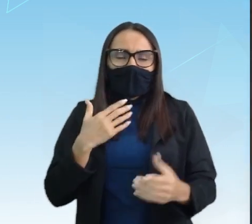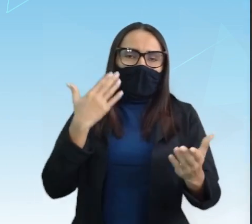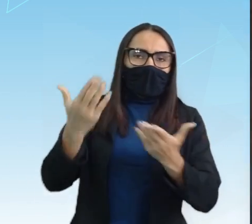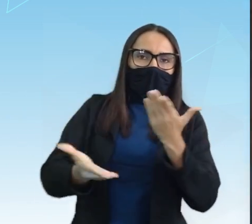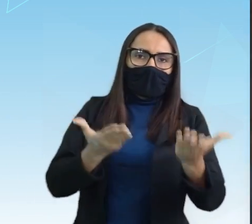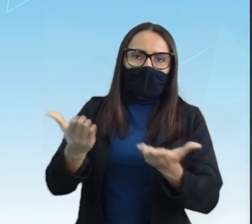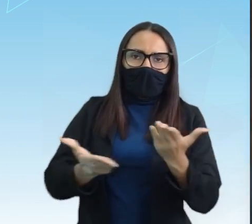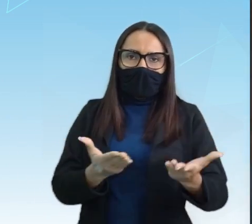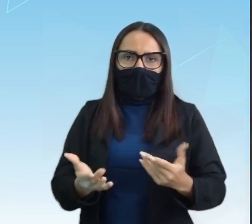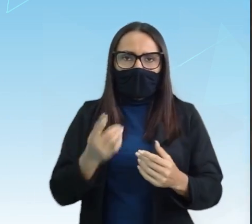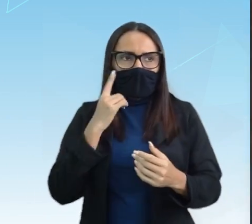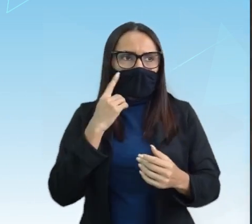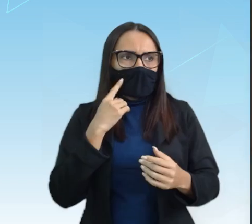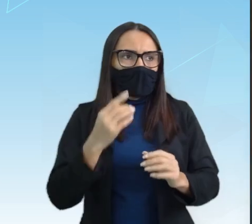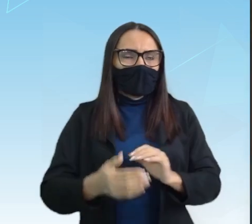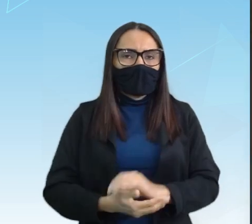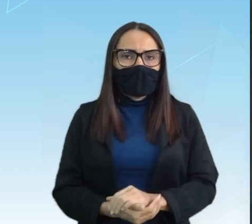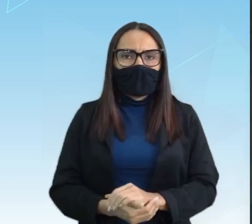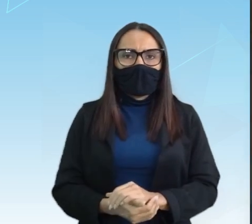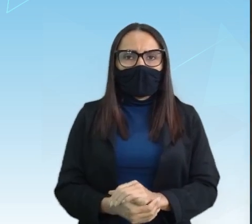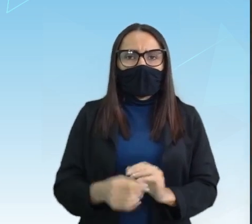isso, meus amores, é